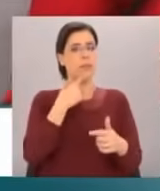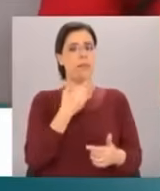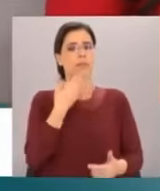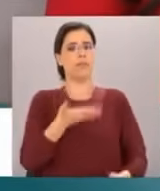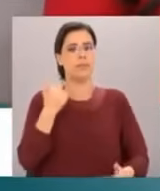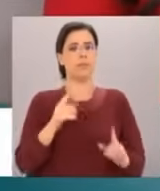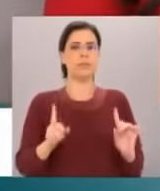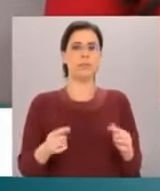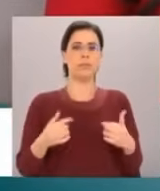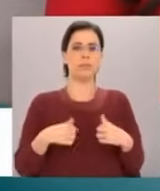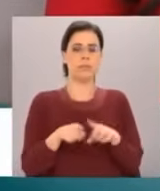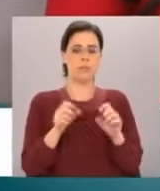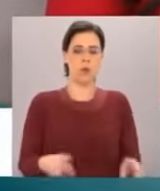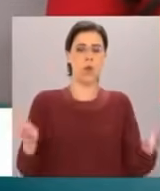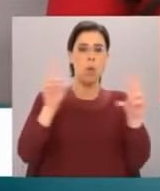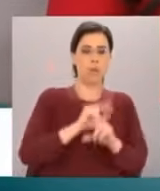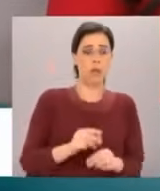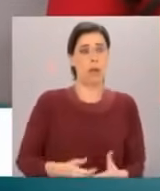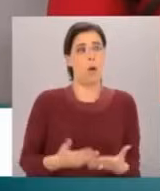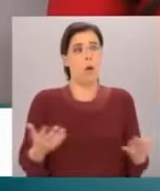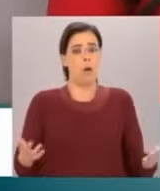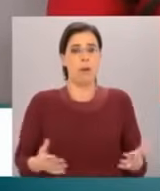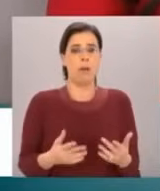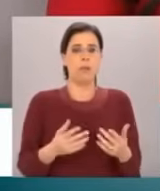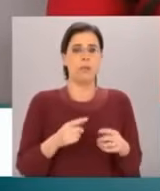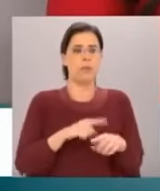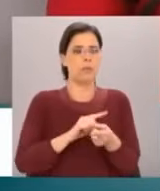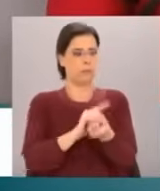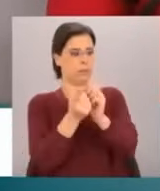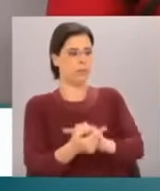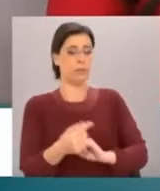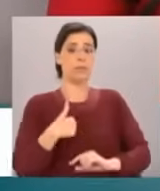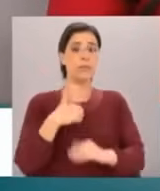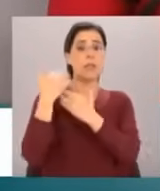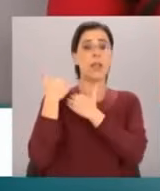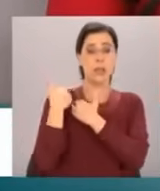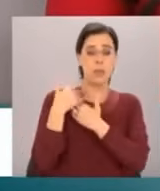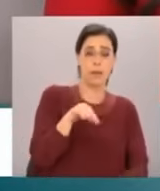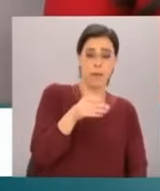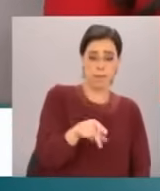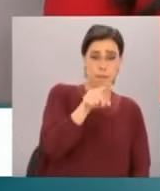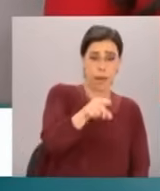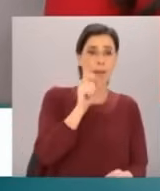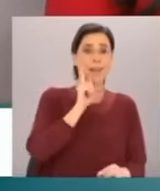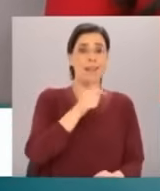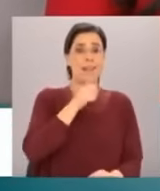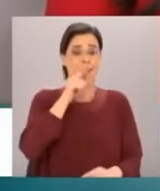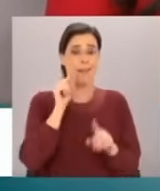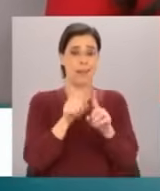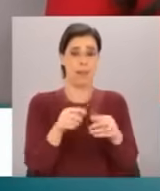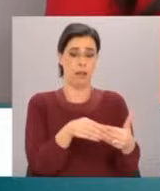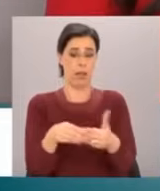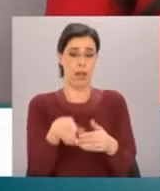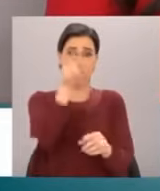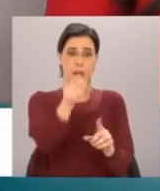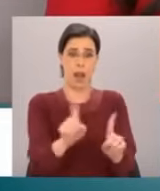verdade aí apresentar-nos como novidade ou como contraciclo quando somos responsáveis o pane nas suas real embora não fosse